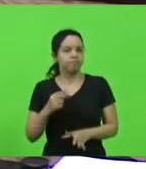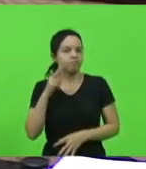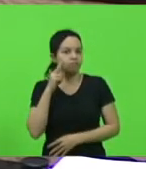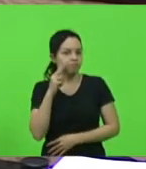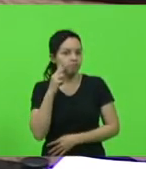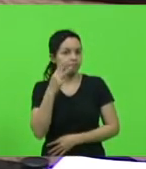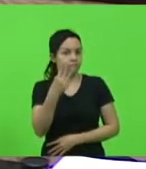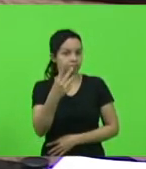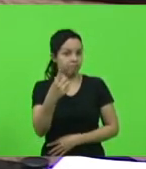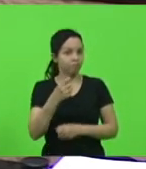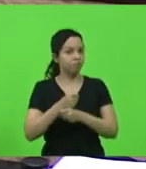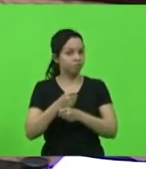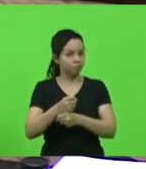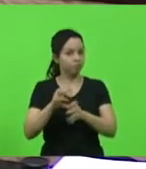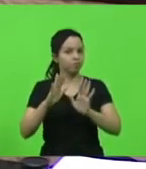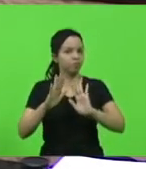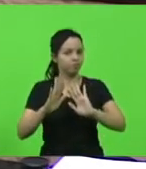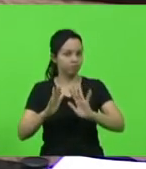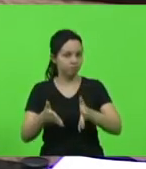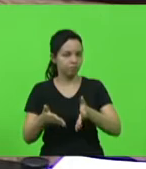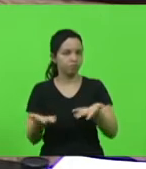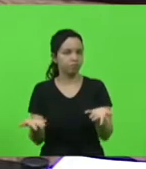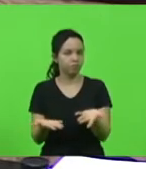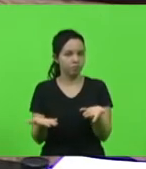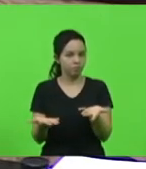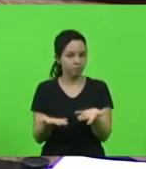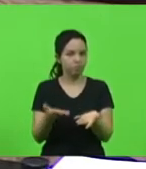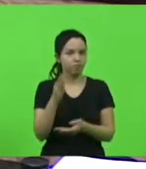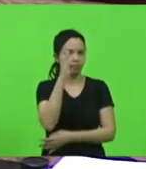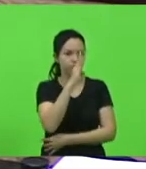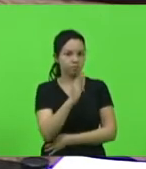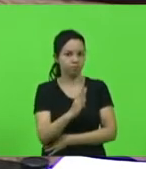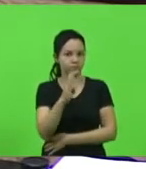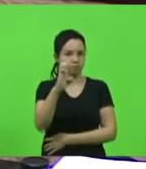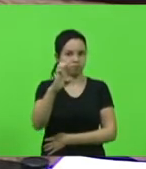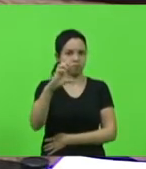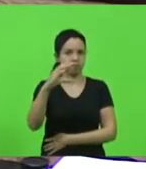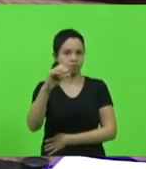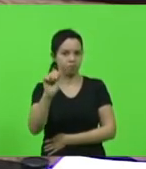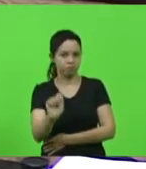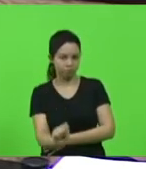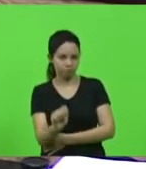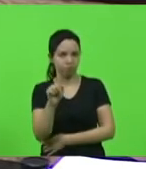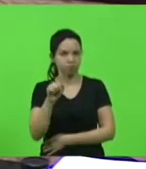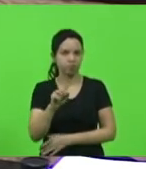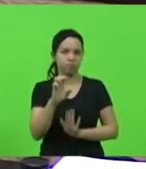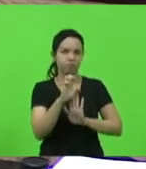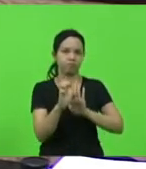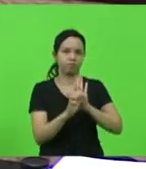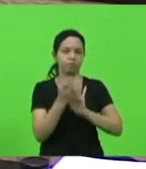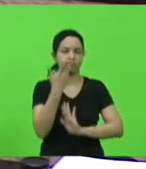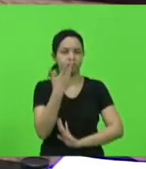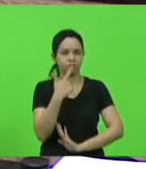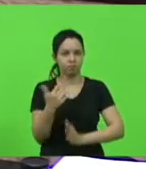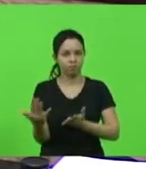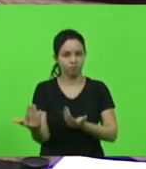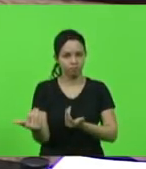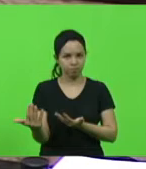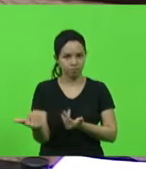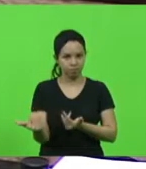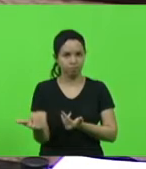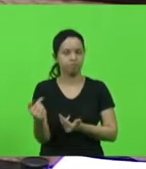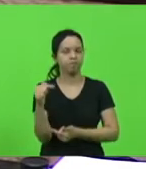Brasil passou a contar com o ECA, que é o Estatuto da Criança e do Adolescente. Foi um marco na proteção dos direitos